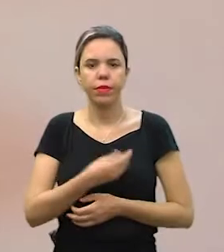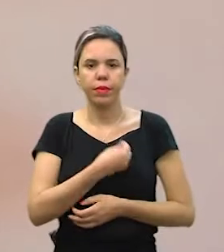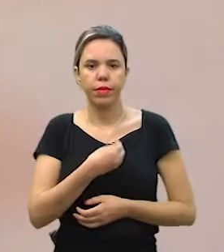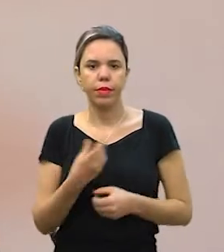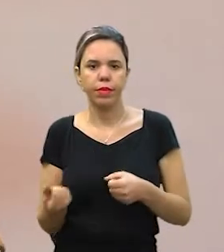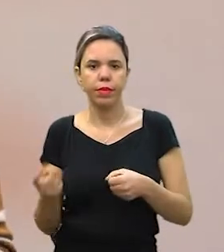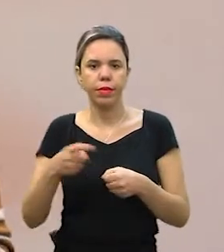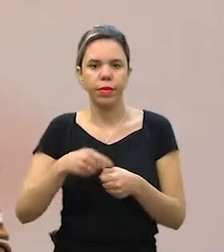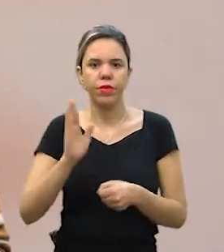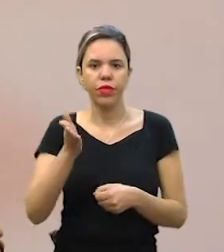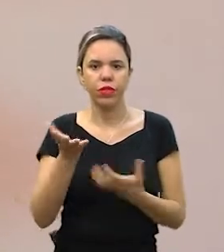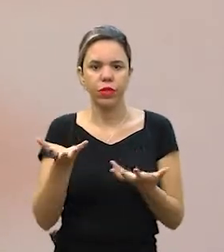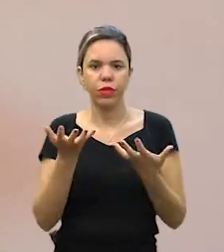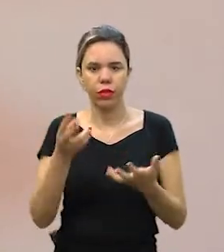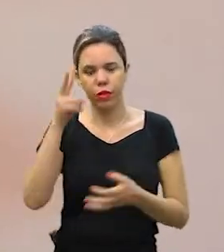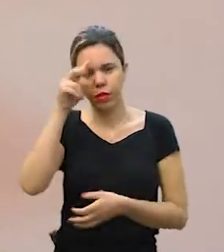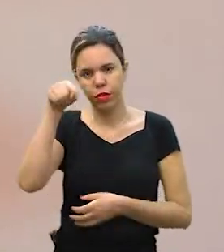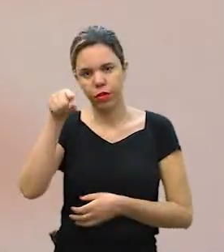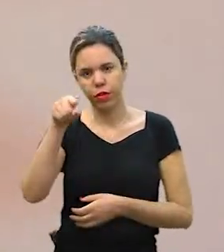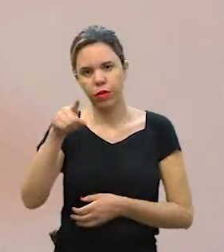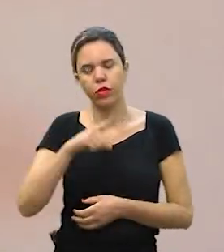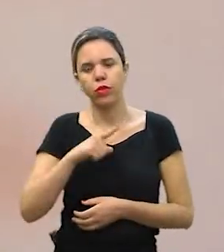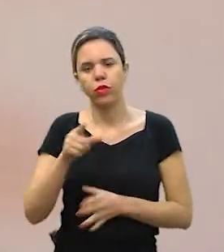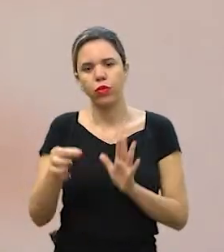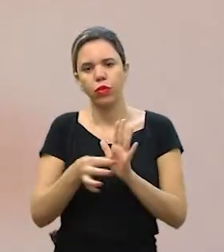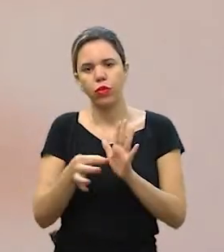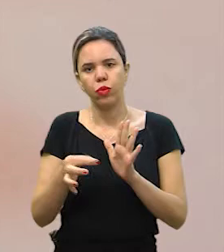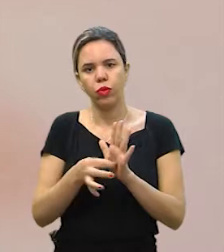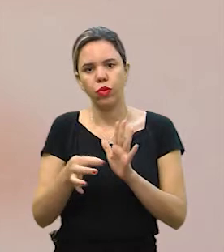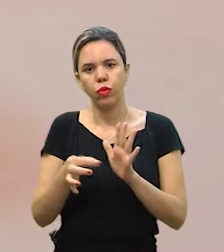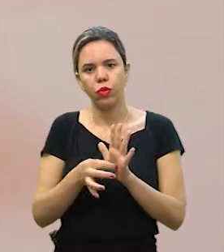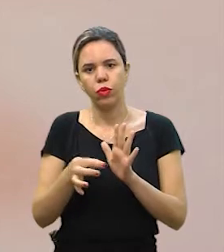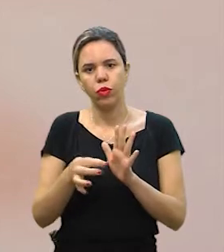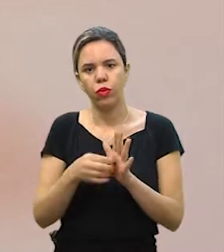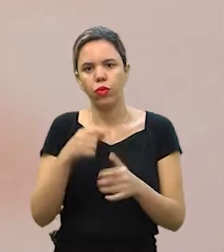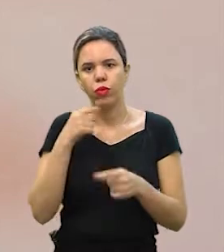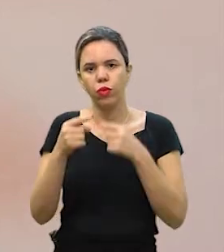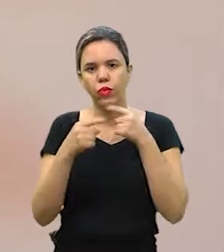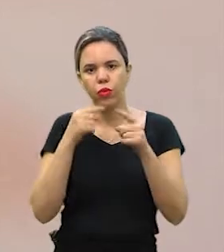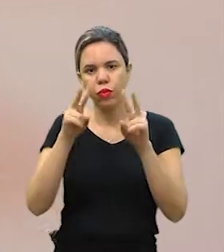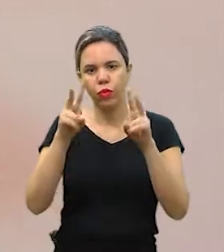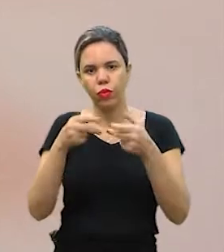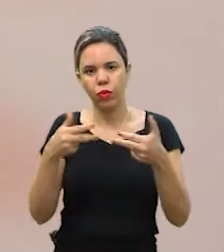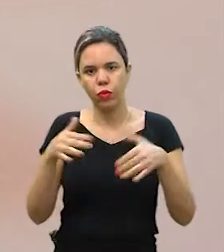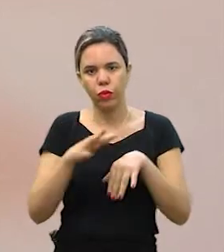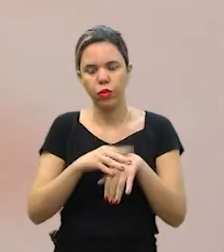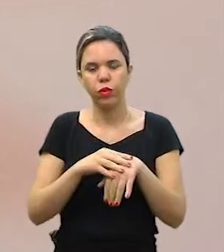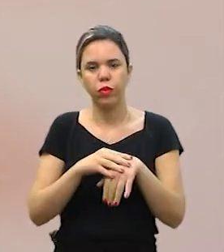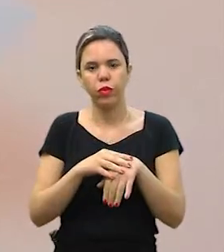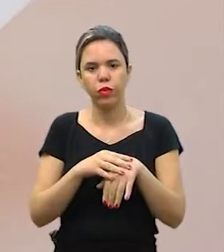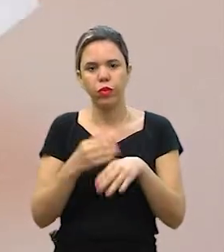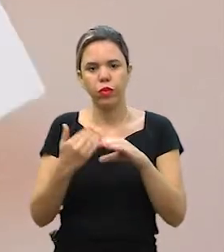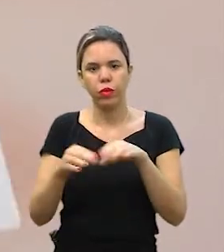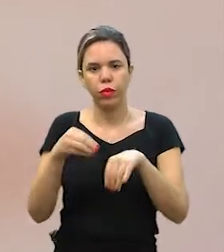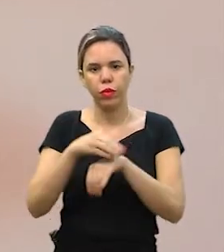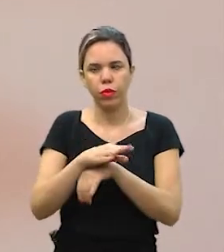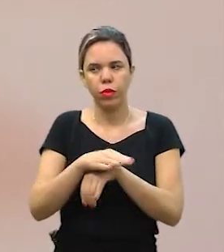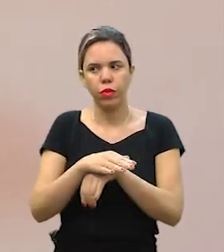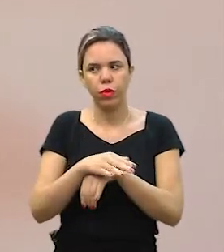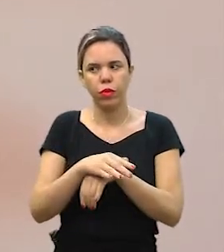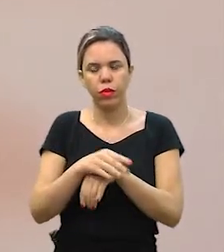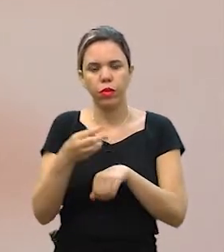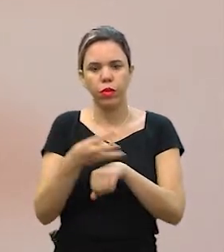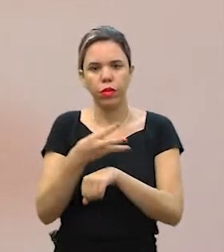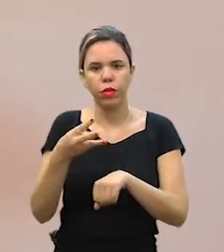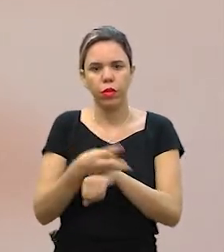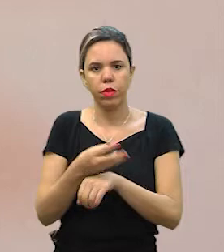Saúde é Vida de volta e eu já quero te lembrar, tem alguma sugestão? Está com dúvida sobre alguma doença? Manda pra gente,